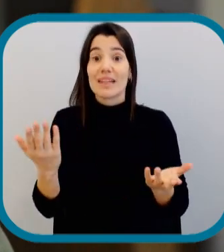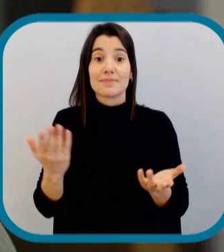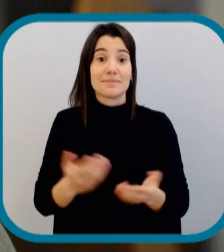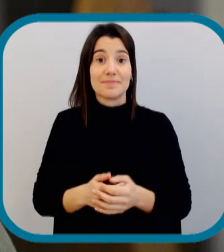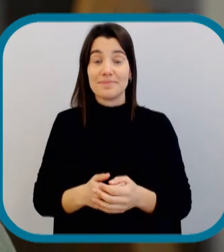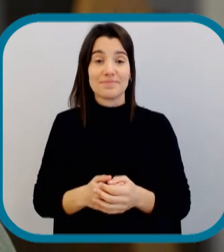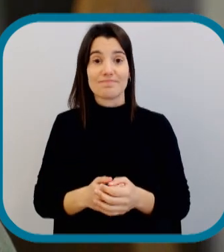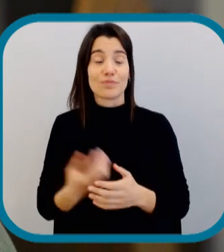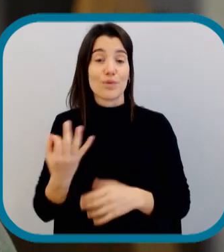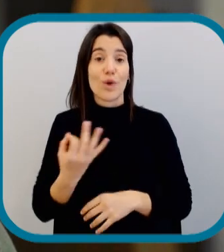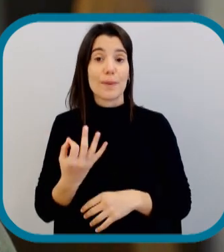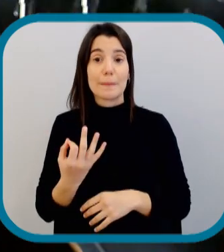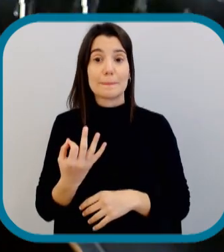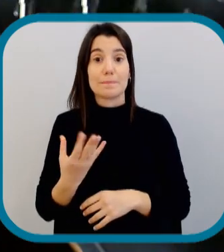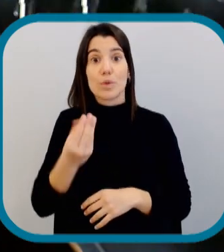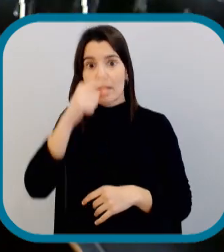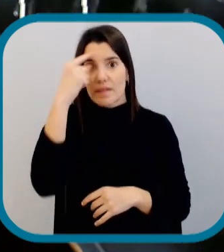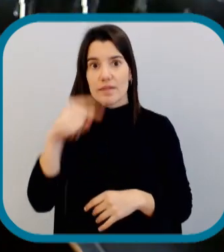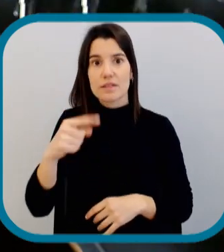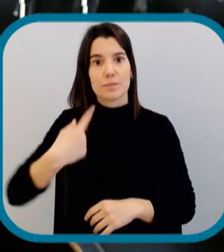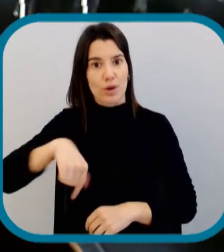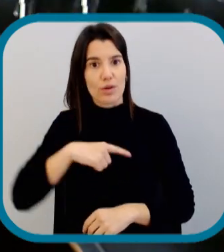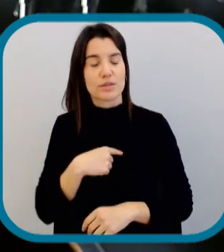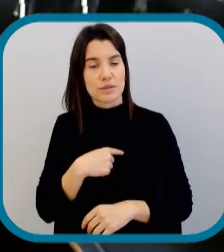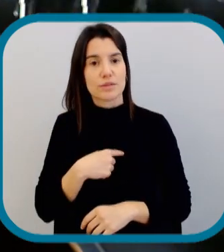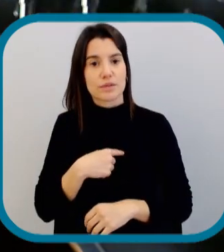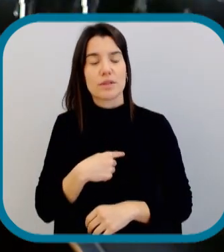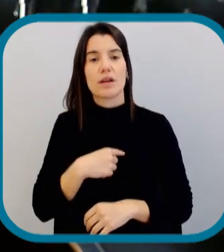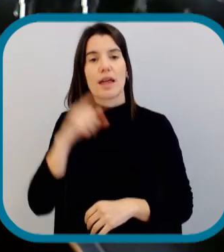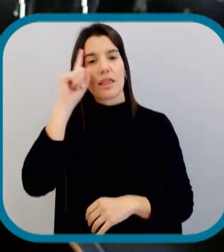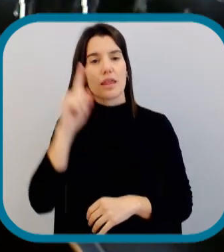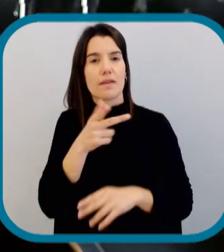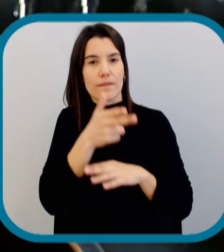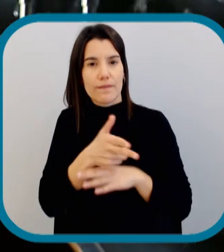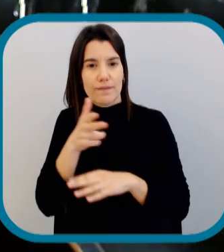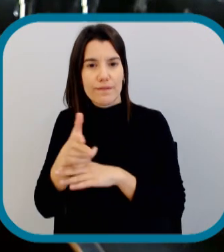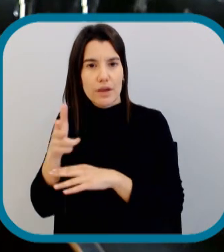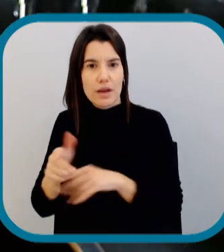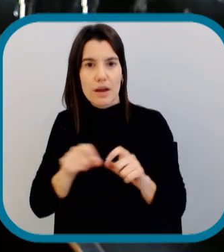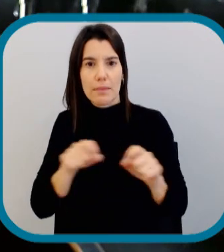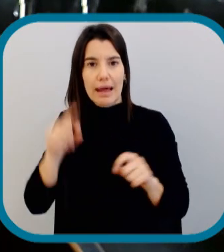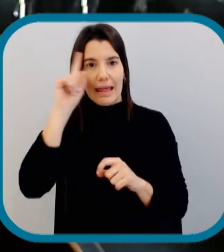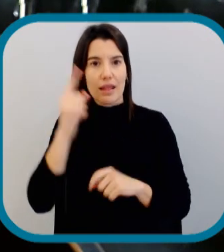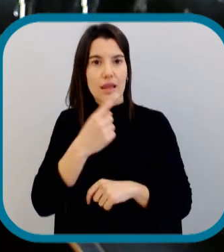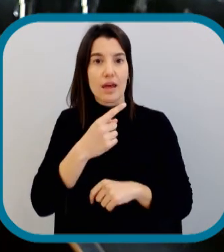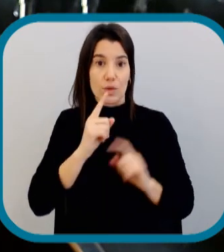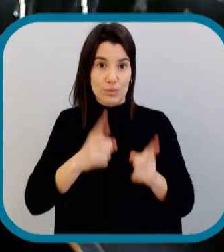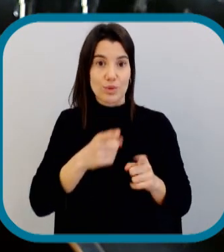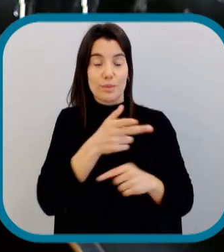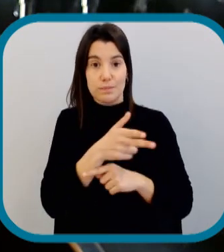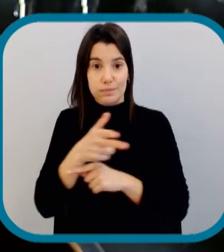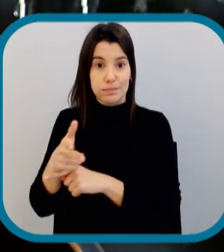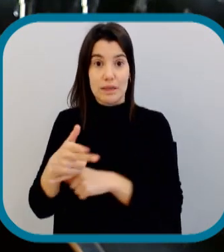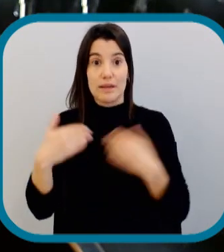E lá está. Foi muito difícil para nós o dia das filmagens, o primeiro dia das